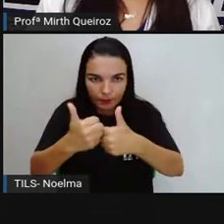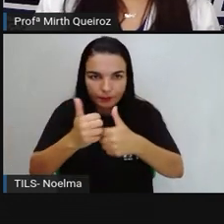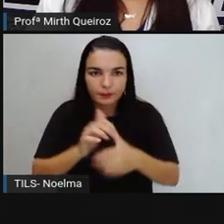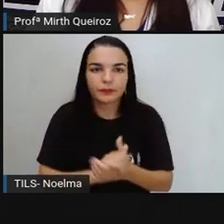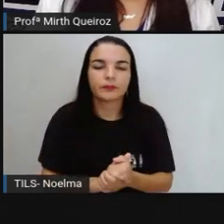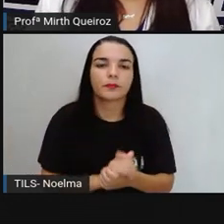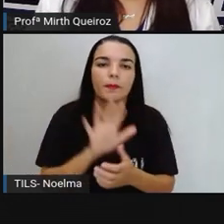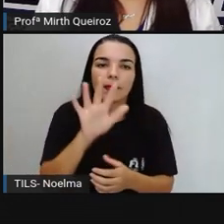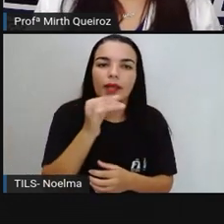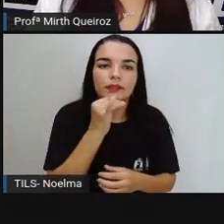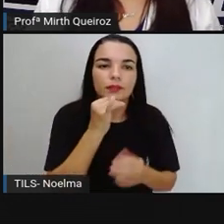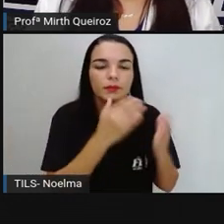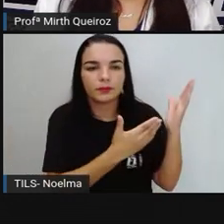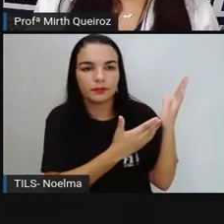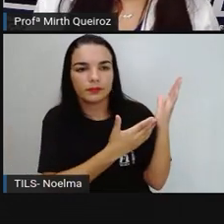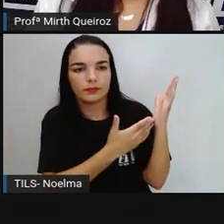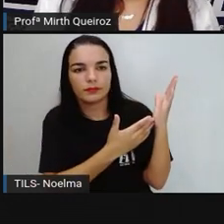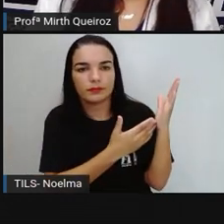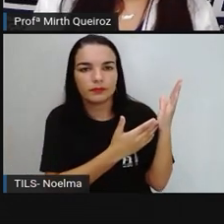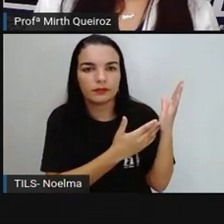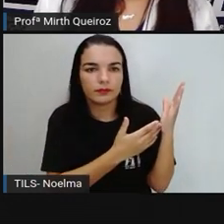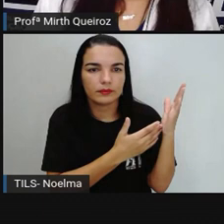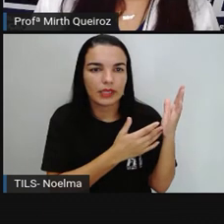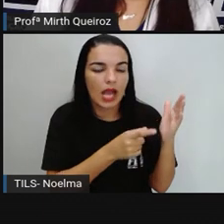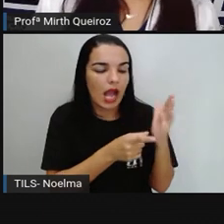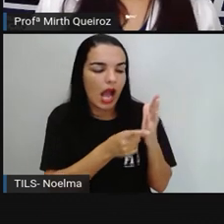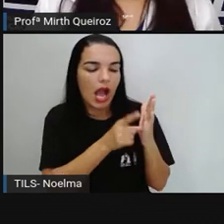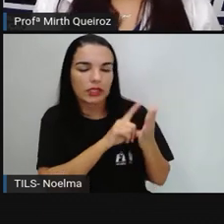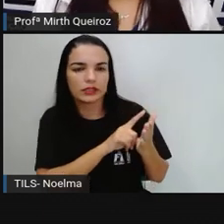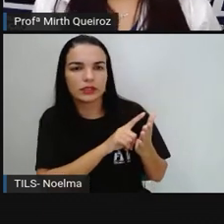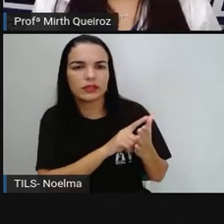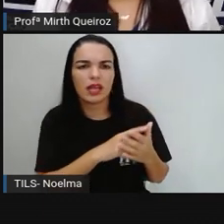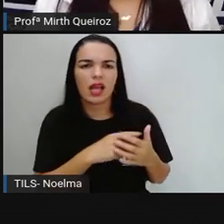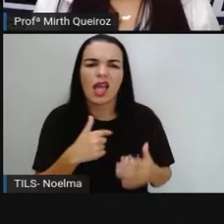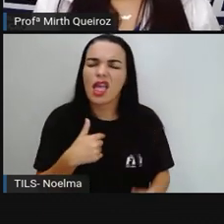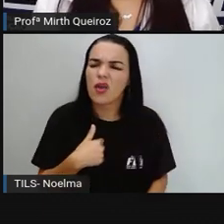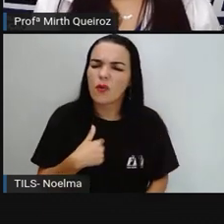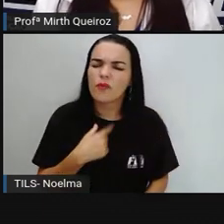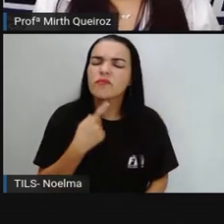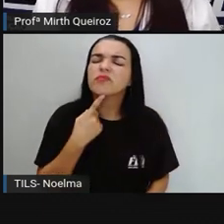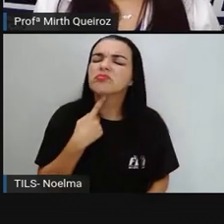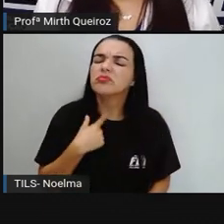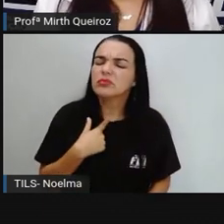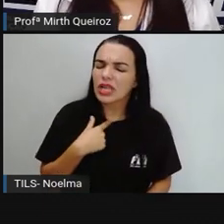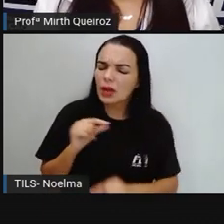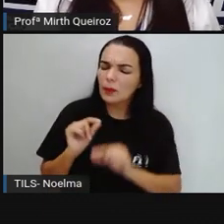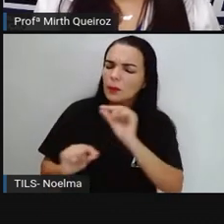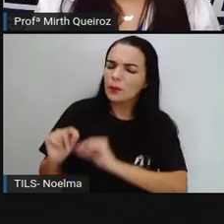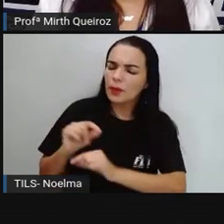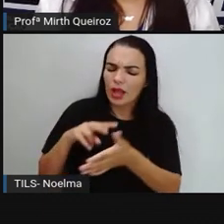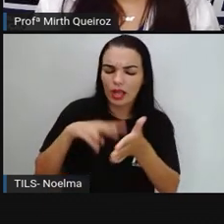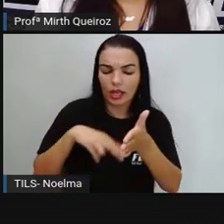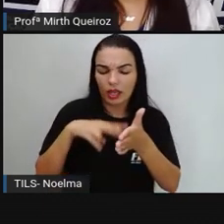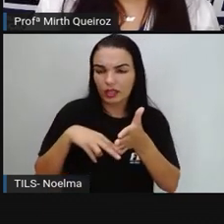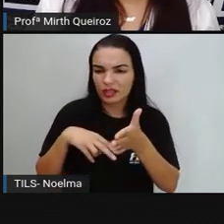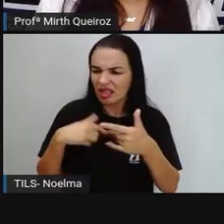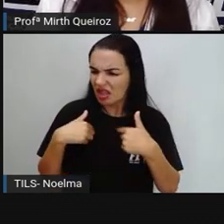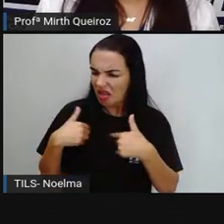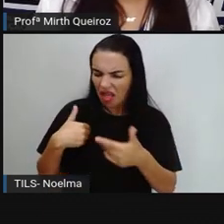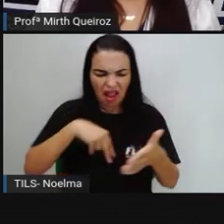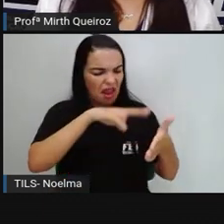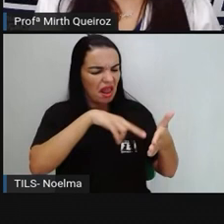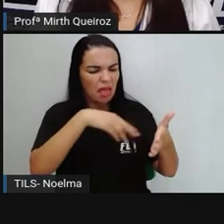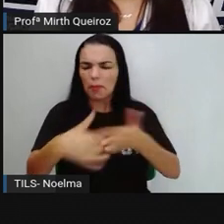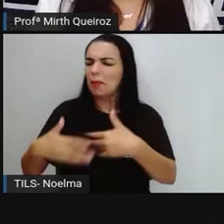mesmos. Como, por exemplo, com que intenção eu vou ler? Eu vou ler por quê? Eu vou ler porque eu quero ler, por